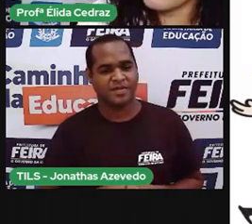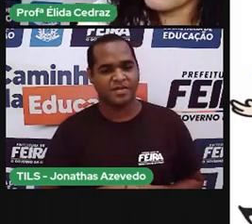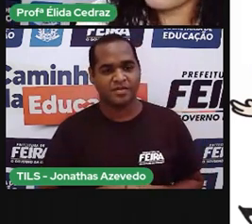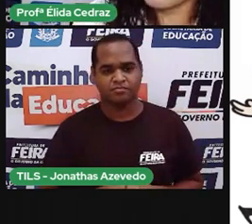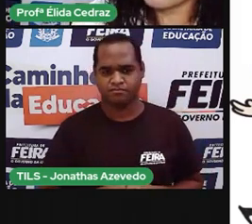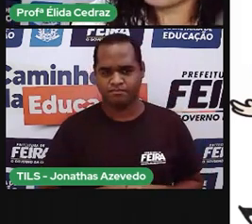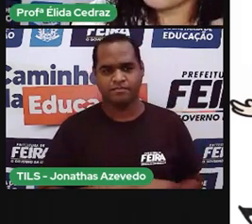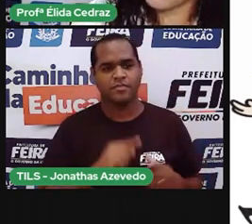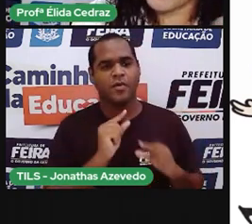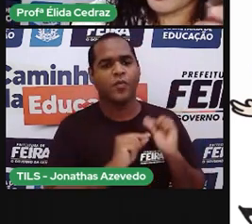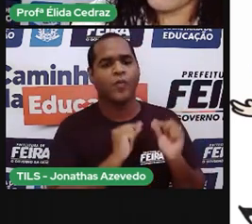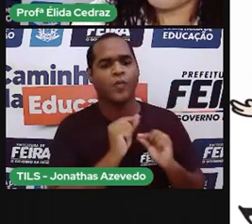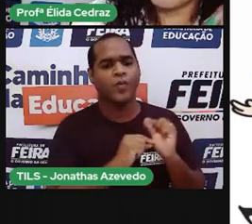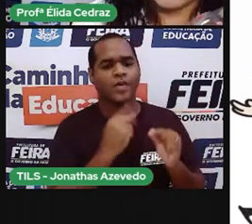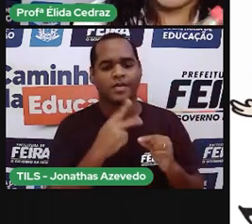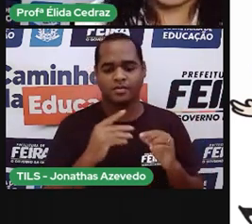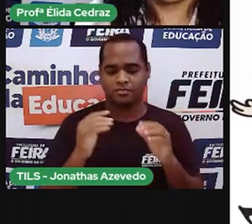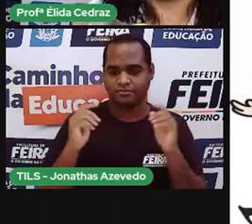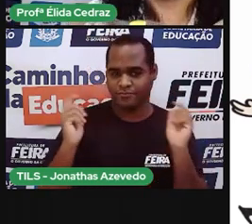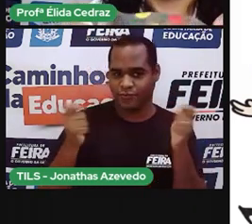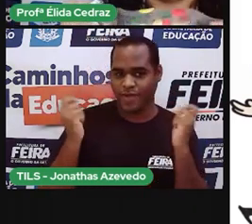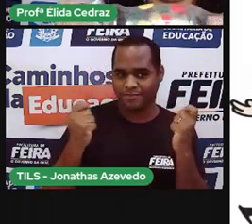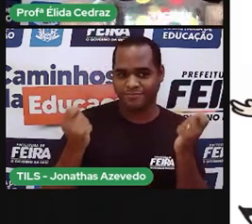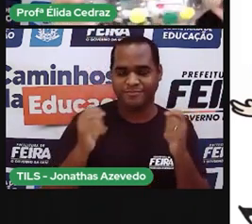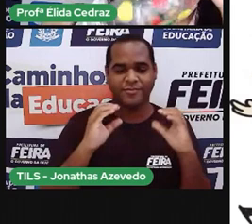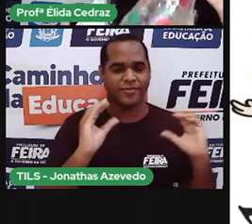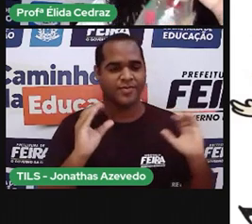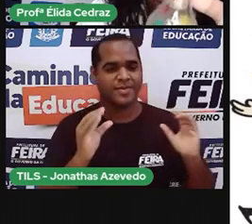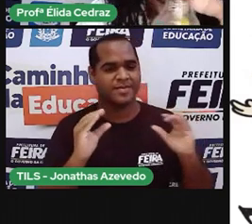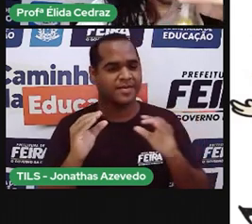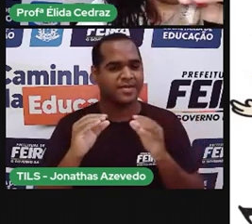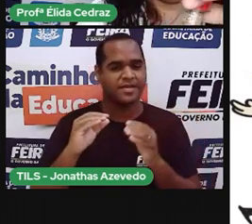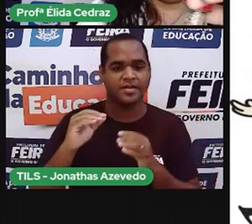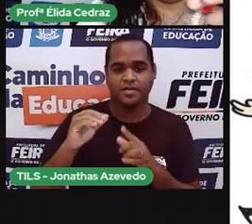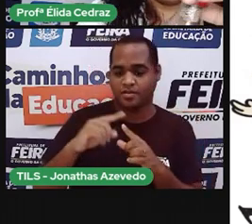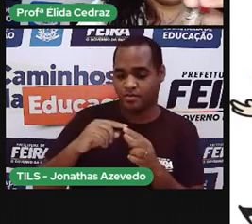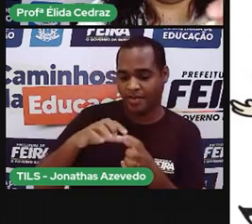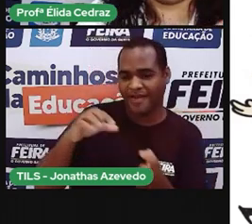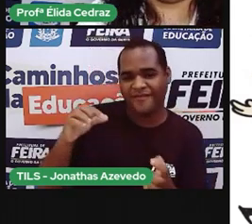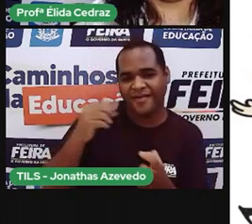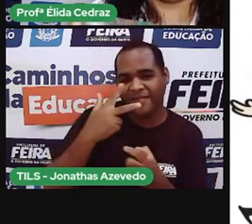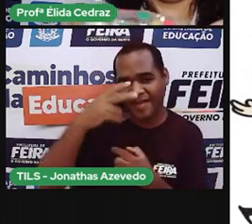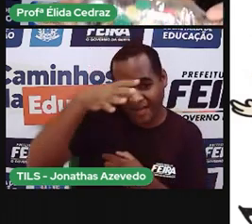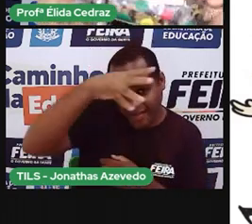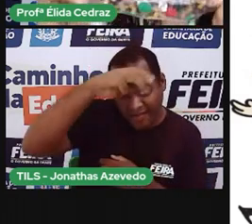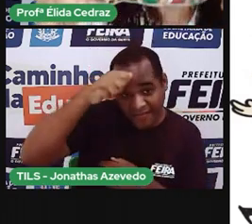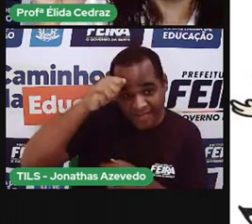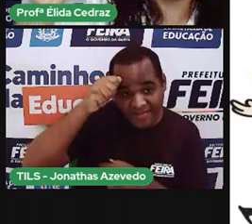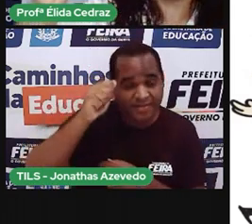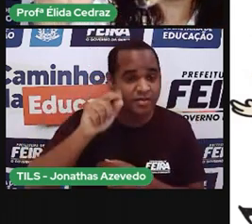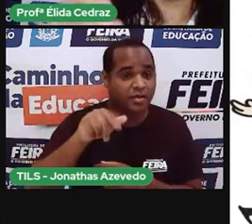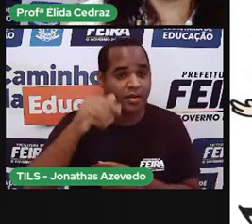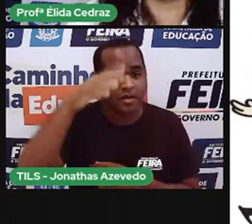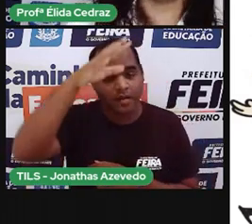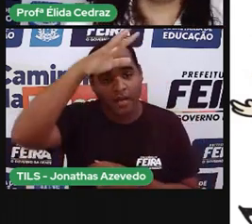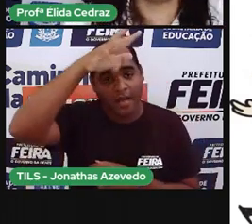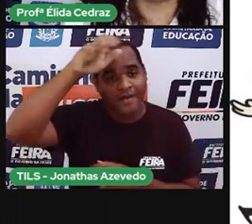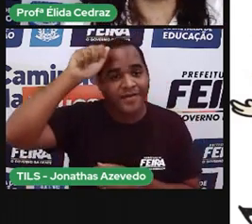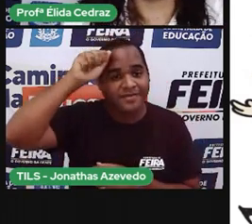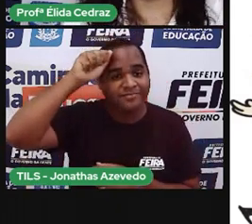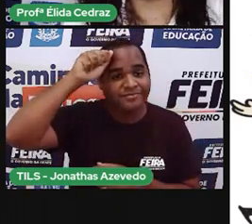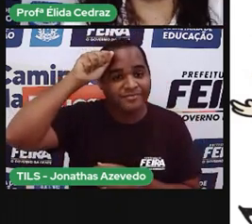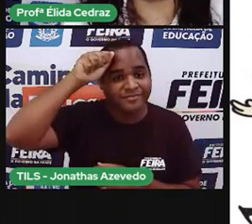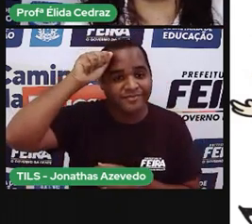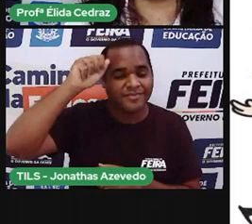Esse aqui é um chocalho. Garrafinha PET, certo? A garrafinha PET. E a Pro